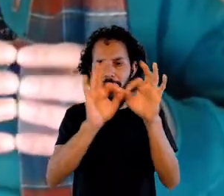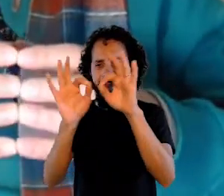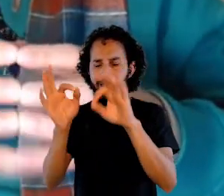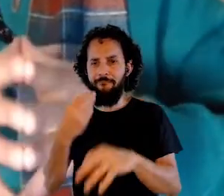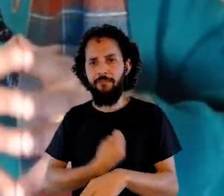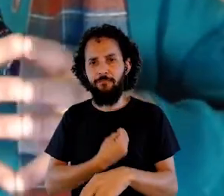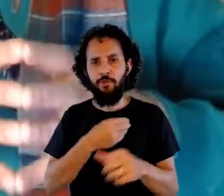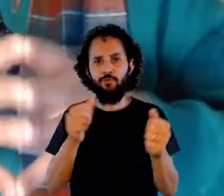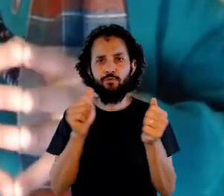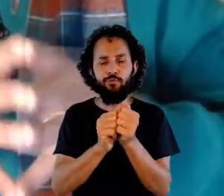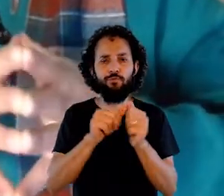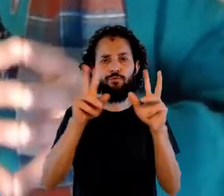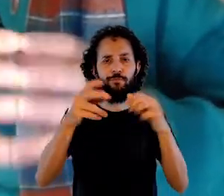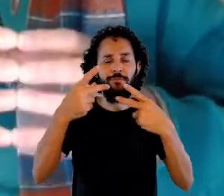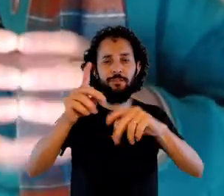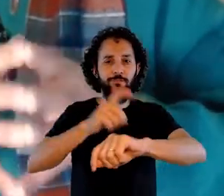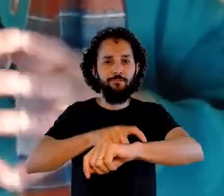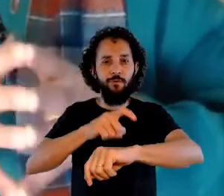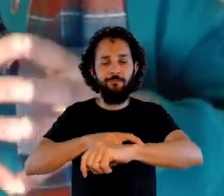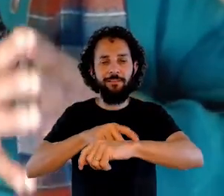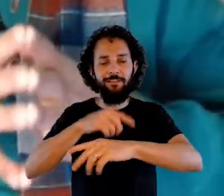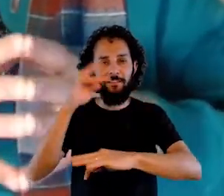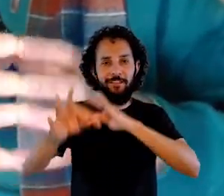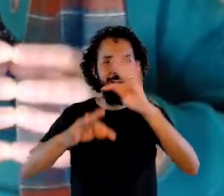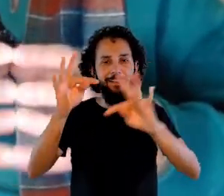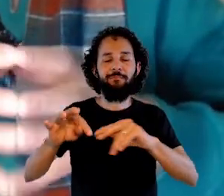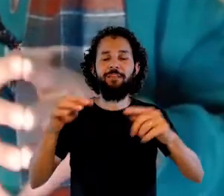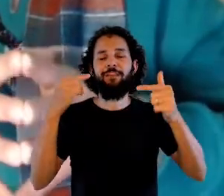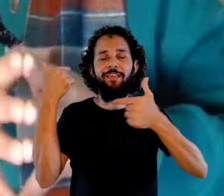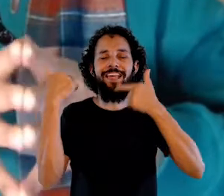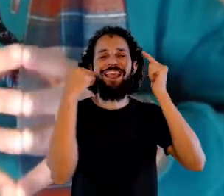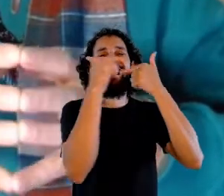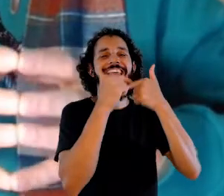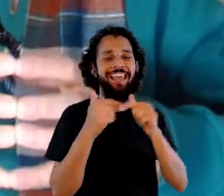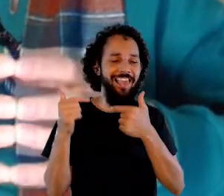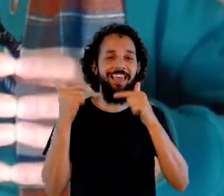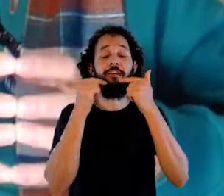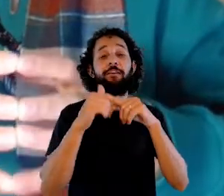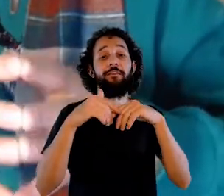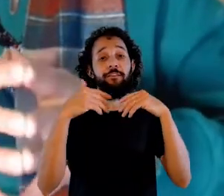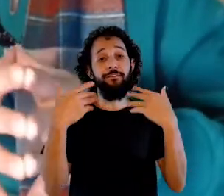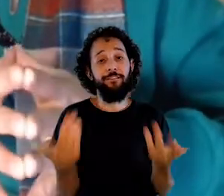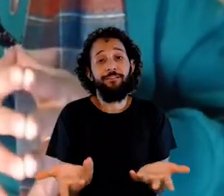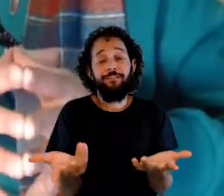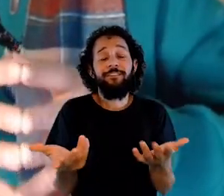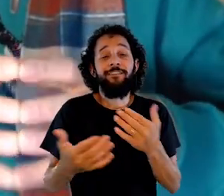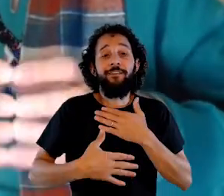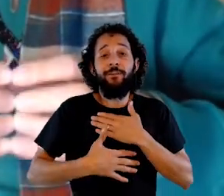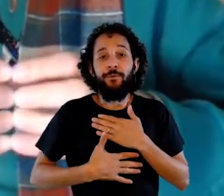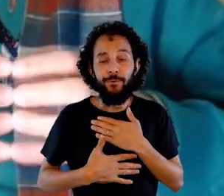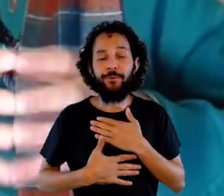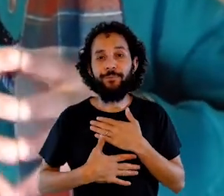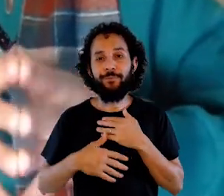dessa terapêutica do riso, que, né, realmente renovou as energias por aqui.